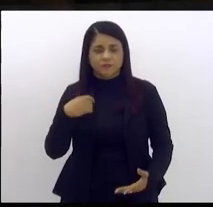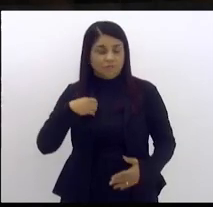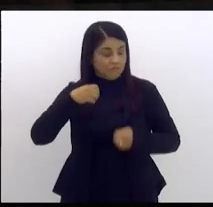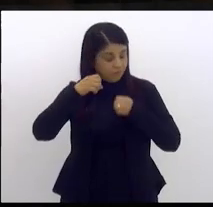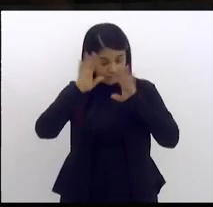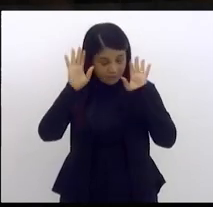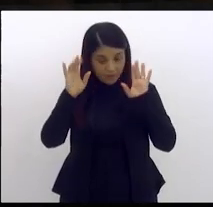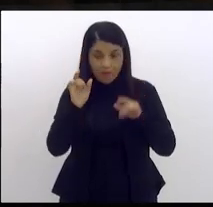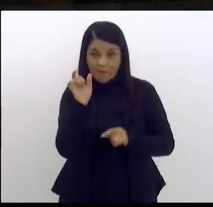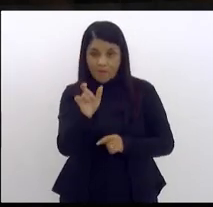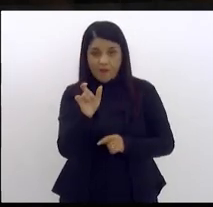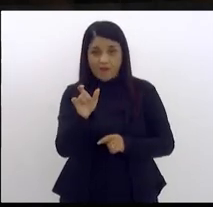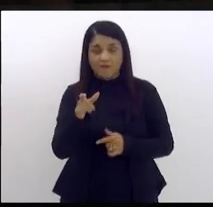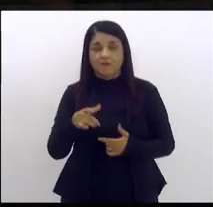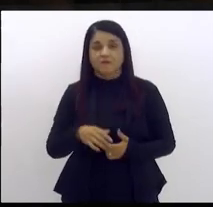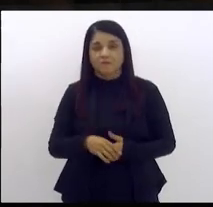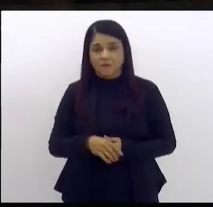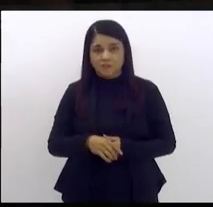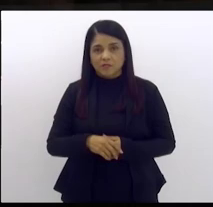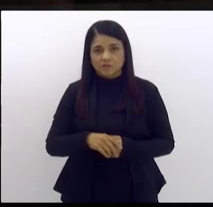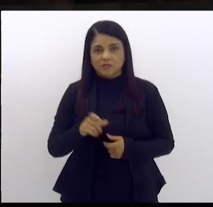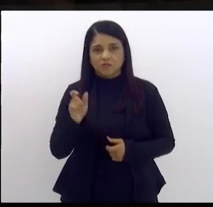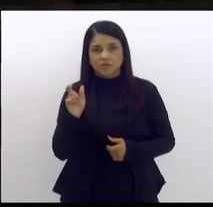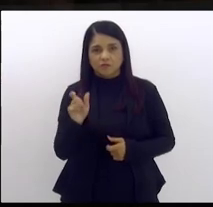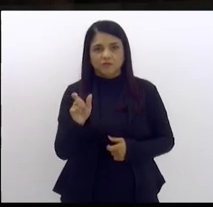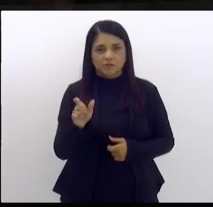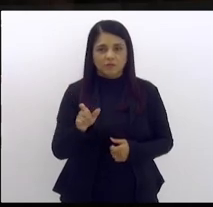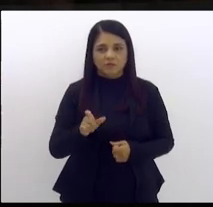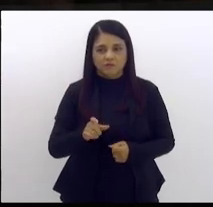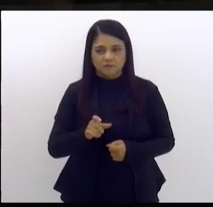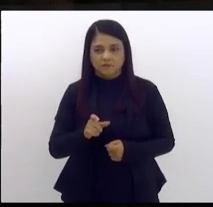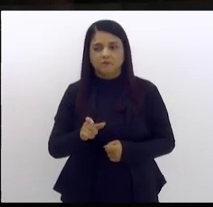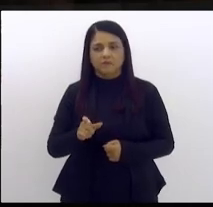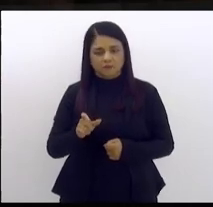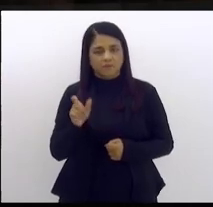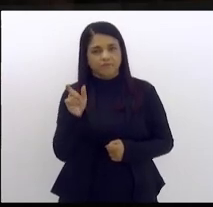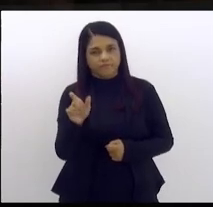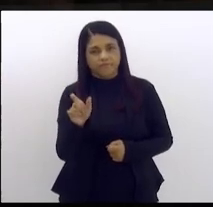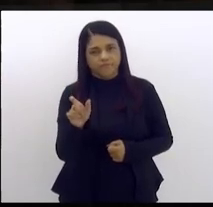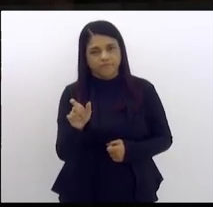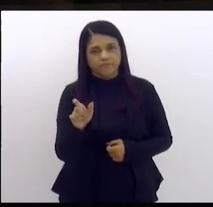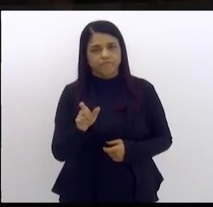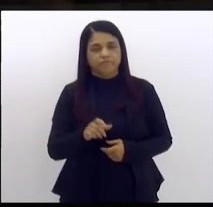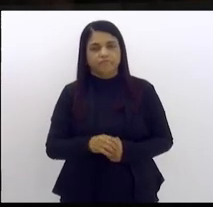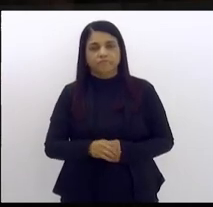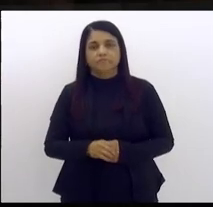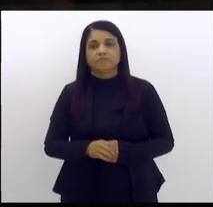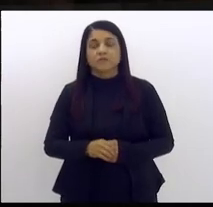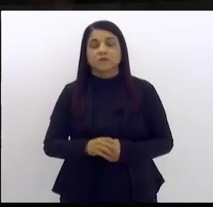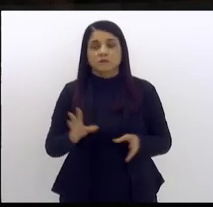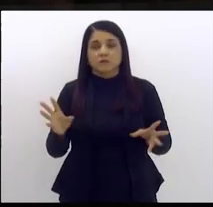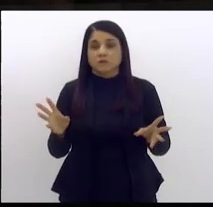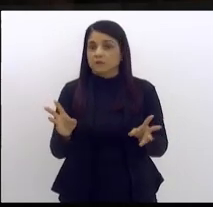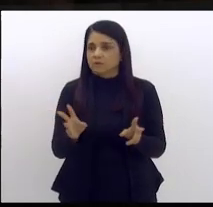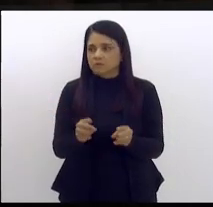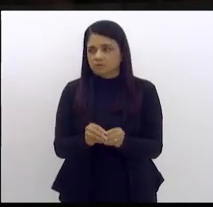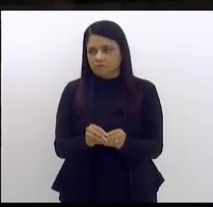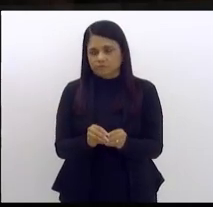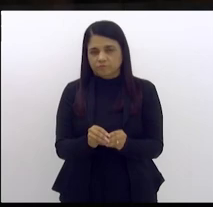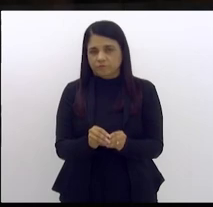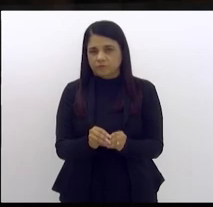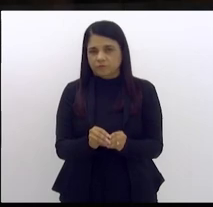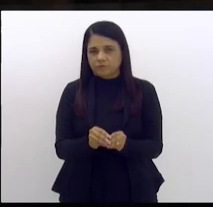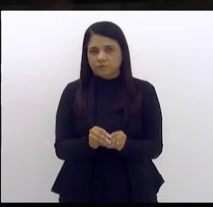isso né querem mudar o gênero senhor presidente eh eu queria terminar e